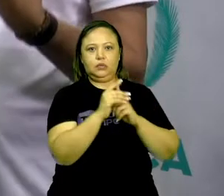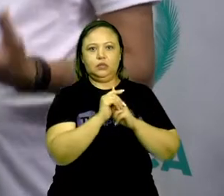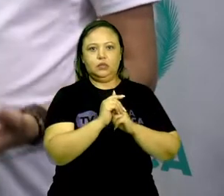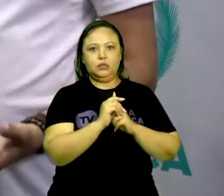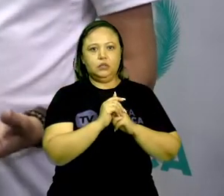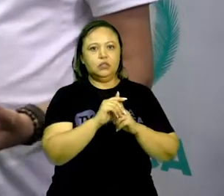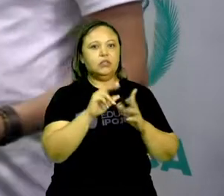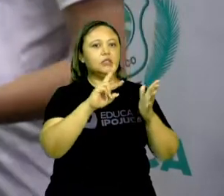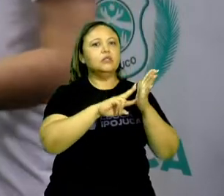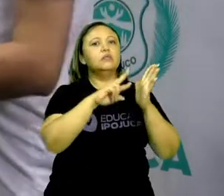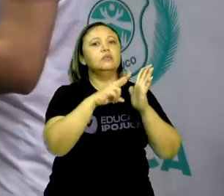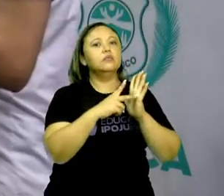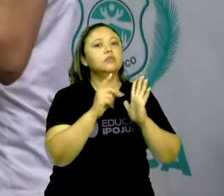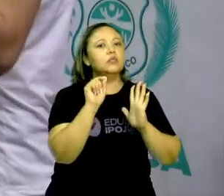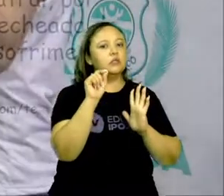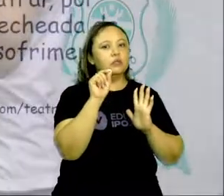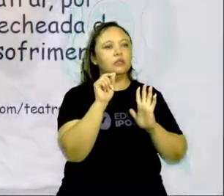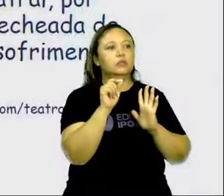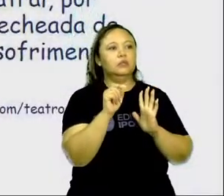bico para falar francês.